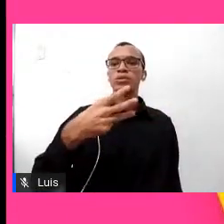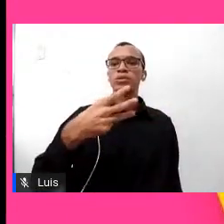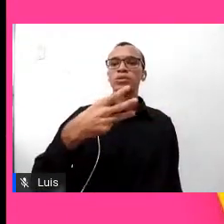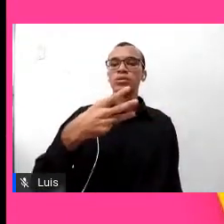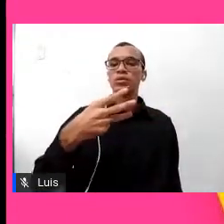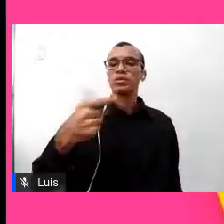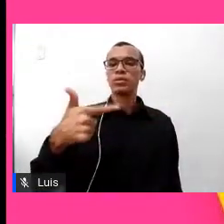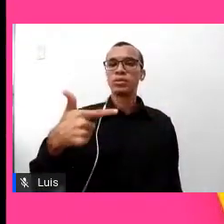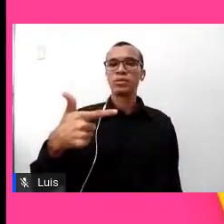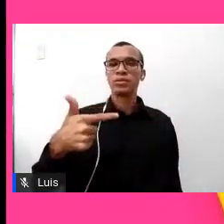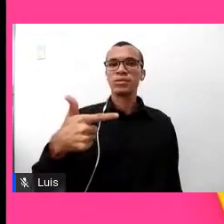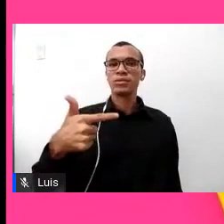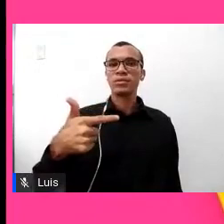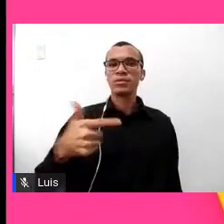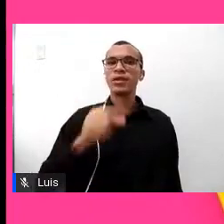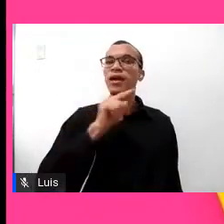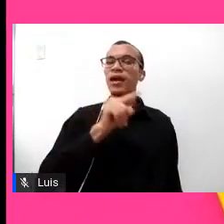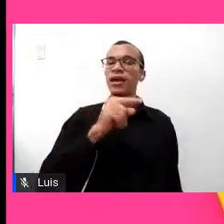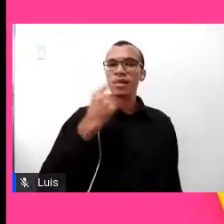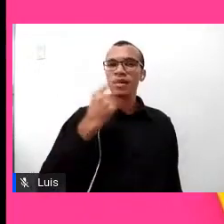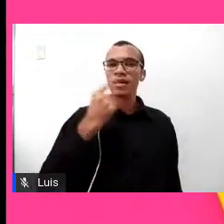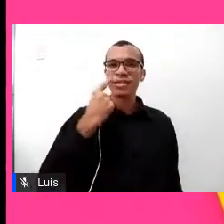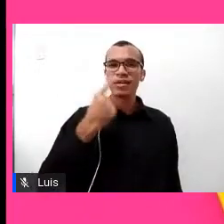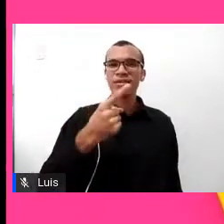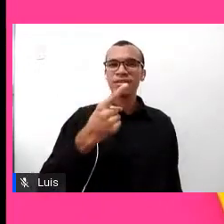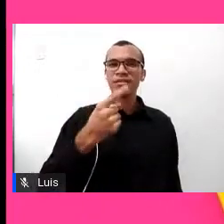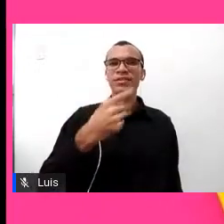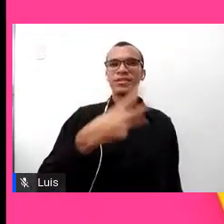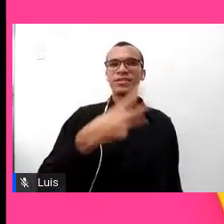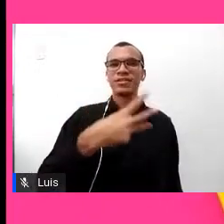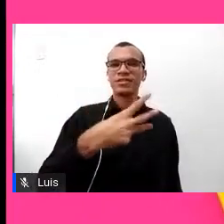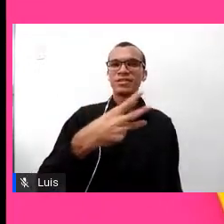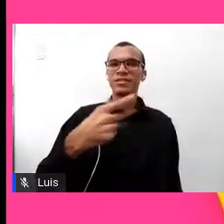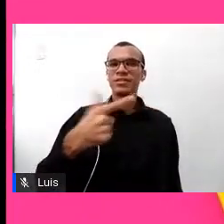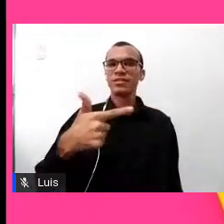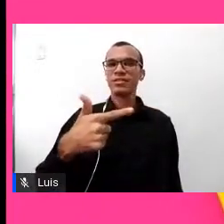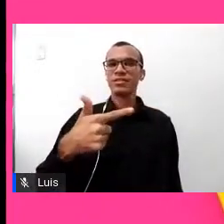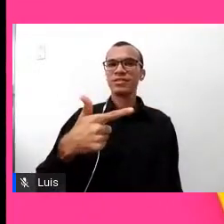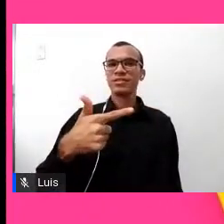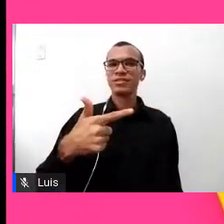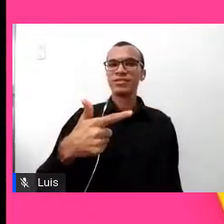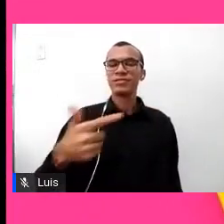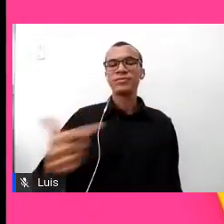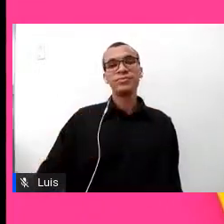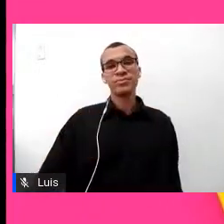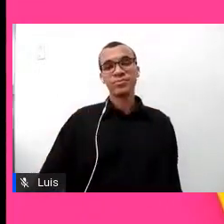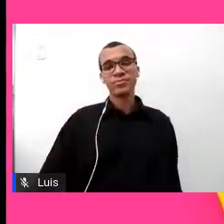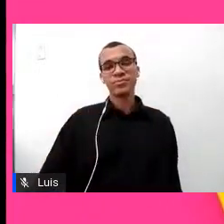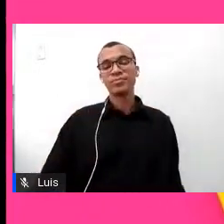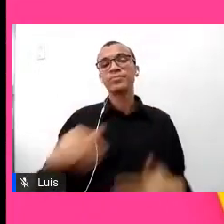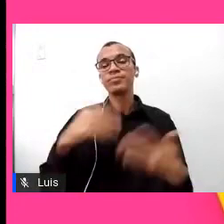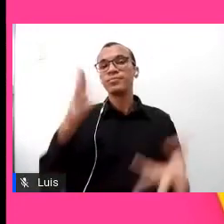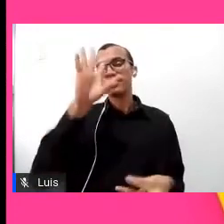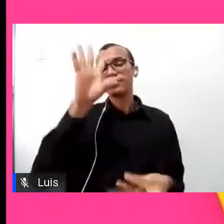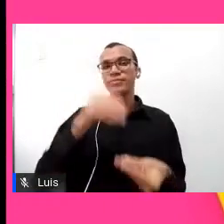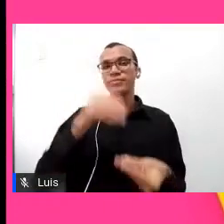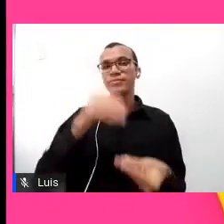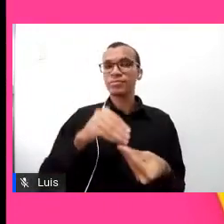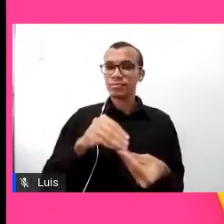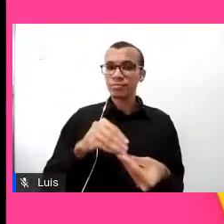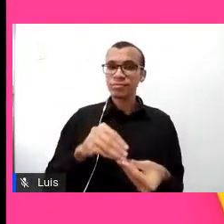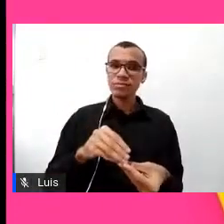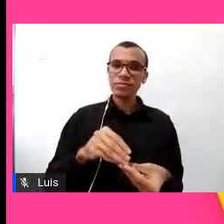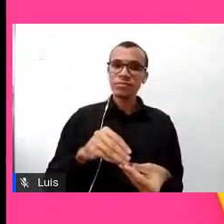ó, eu tenho o número 32. Então, esse cola